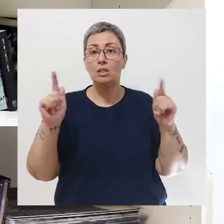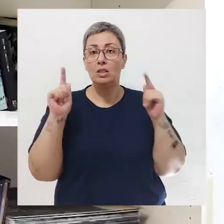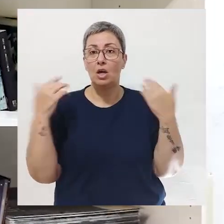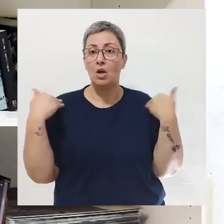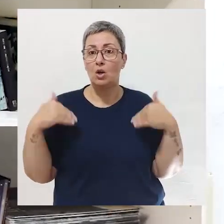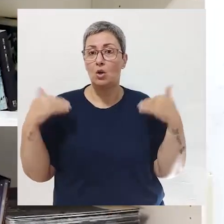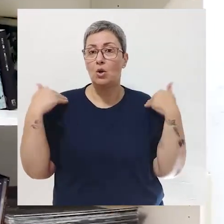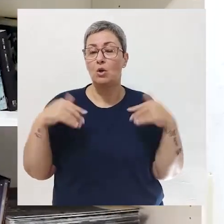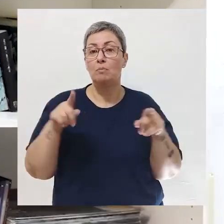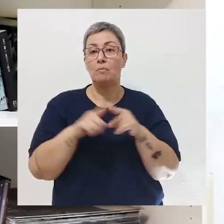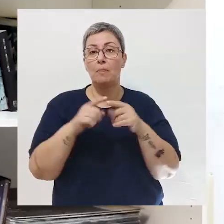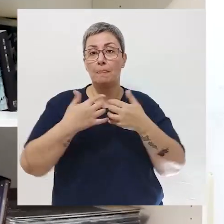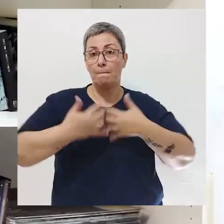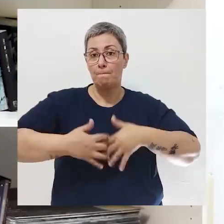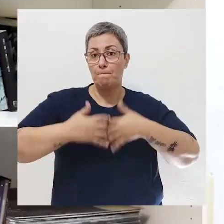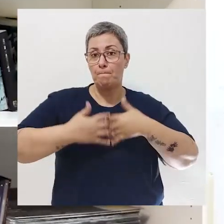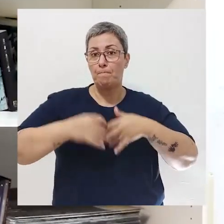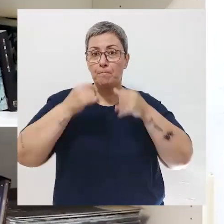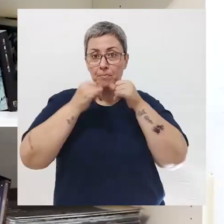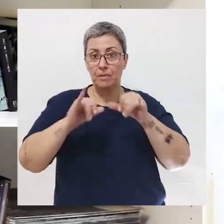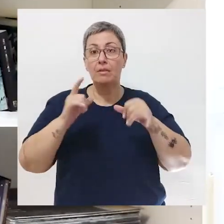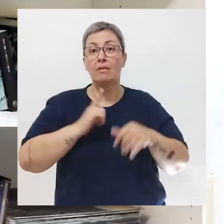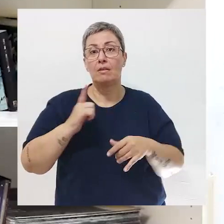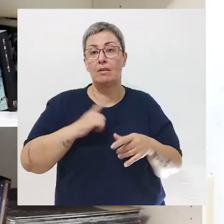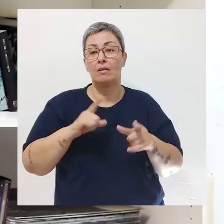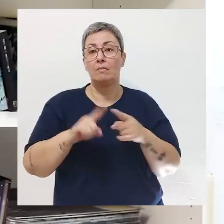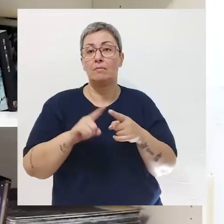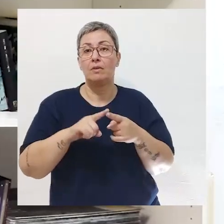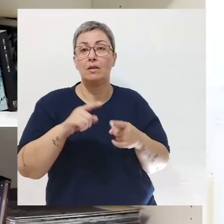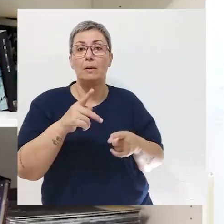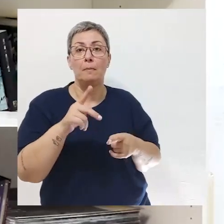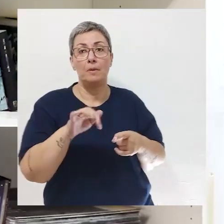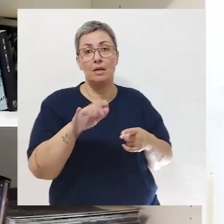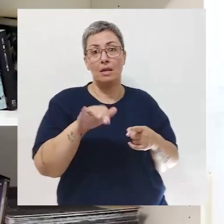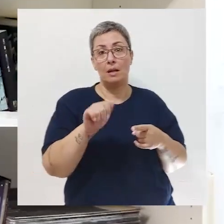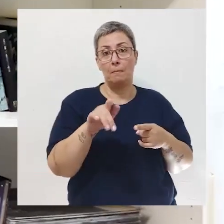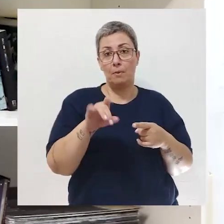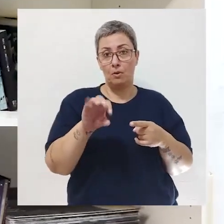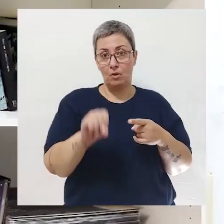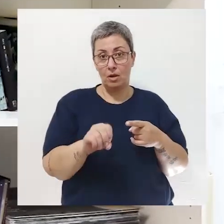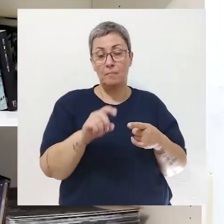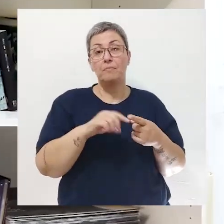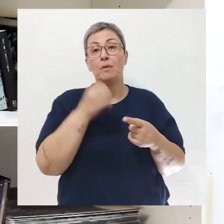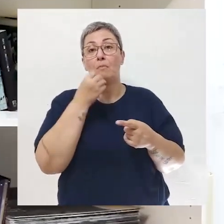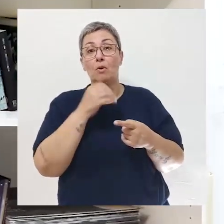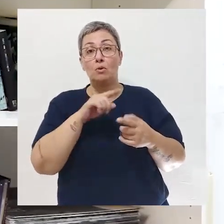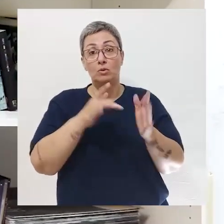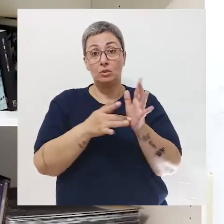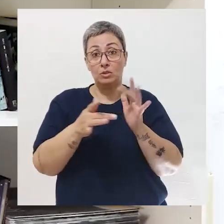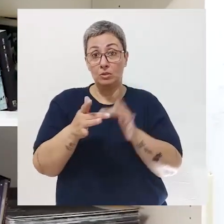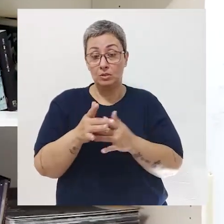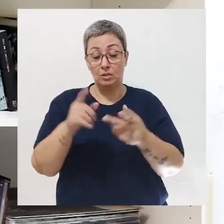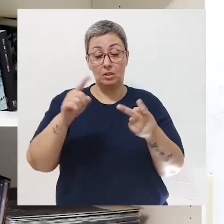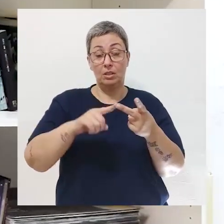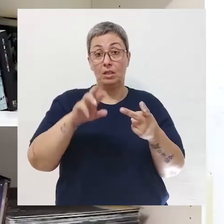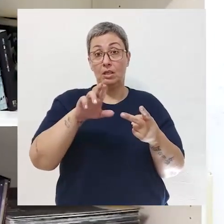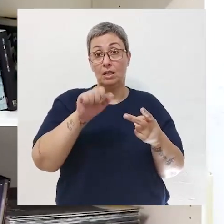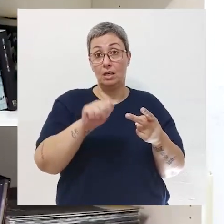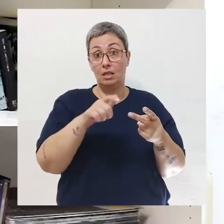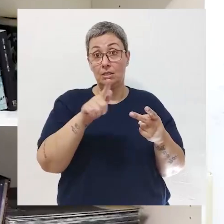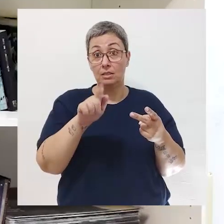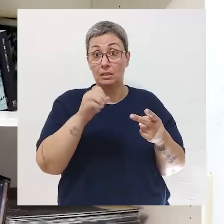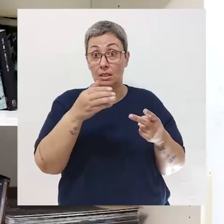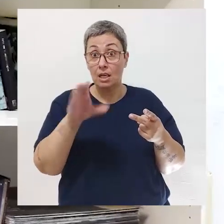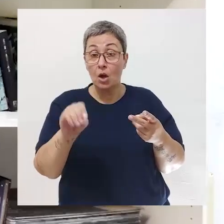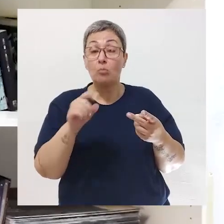e a presença de usinas hidrelétricas, como a de Pirapora do Bom Jesus e a usina de Rasgão,